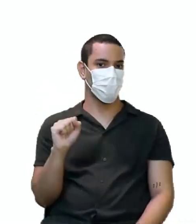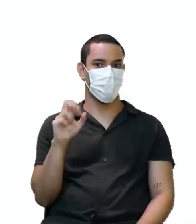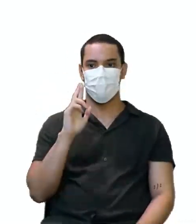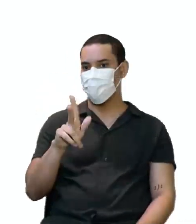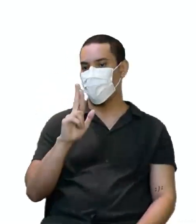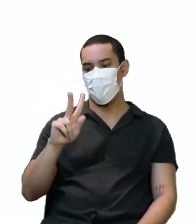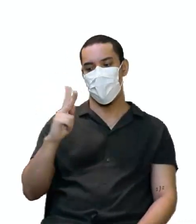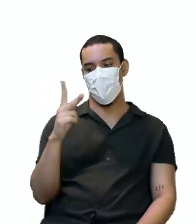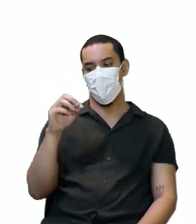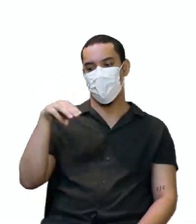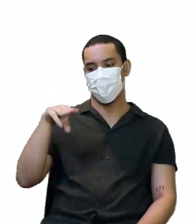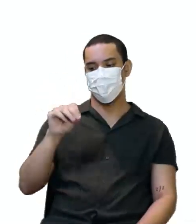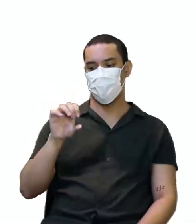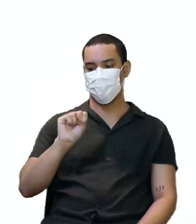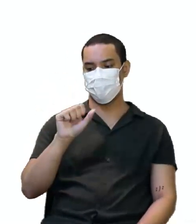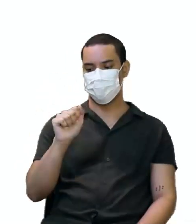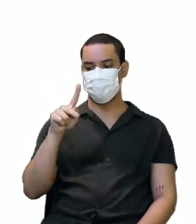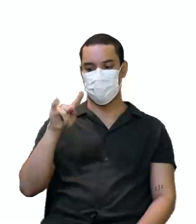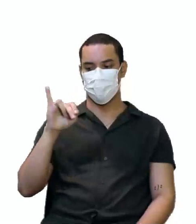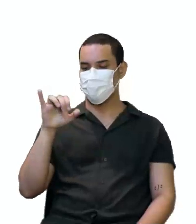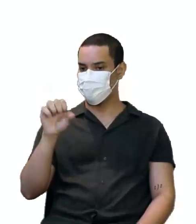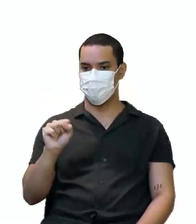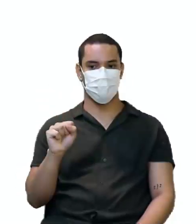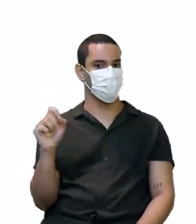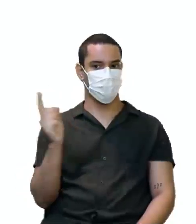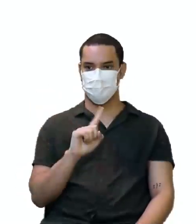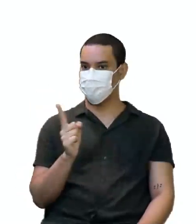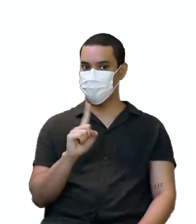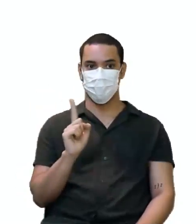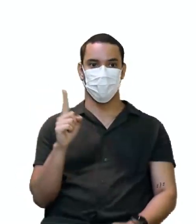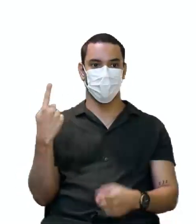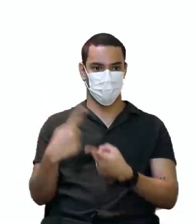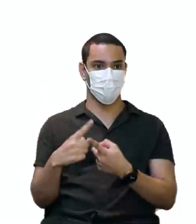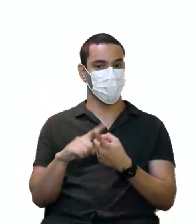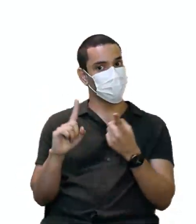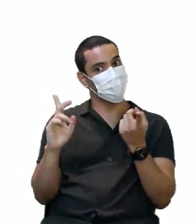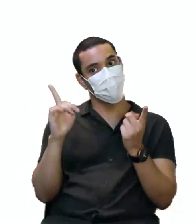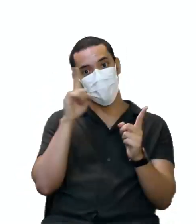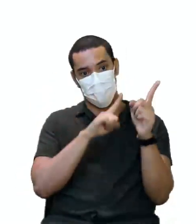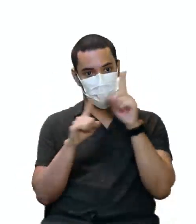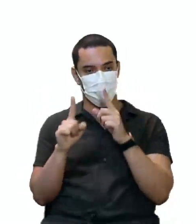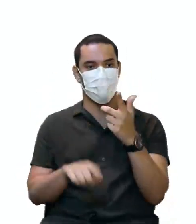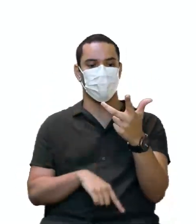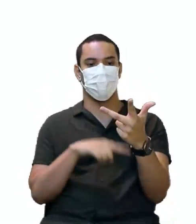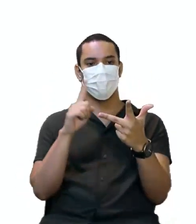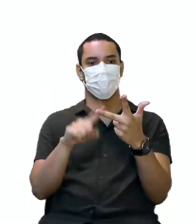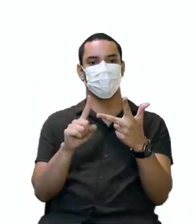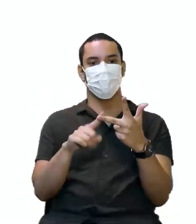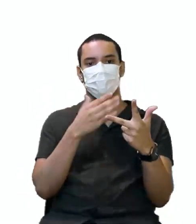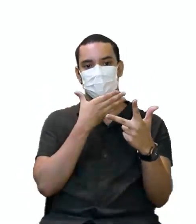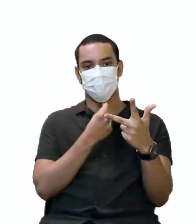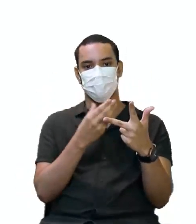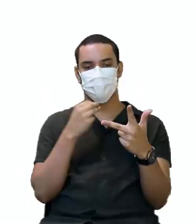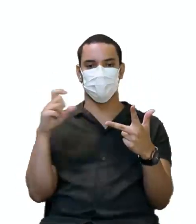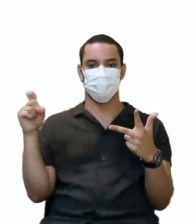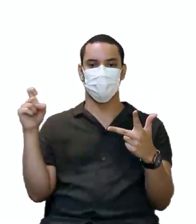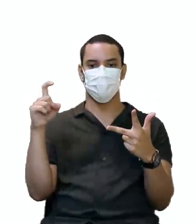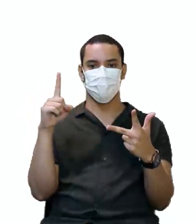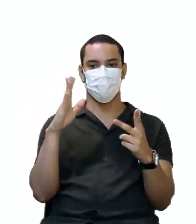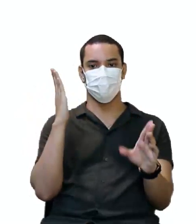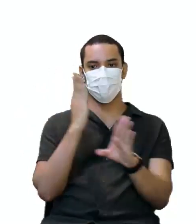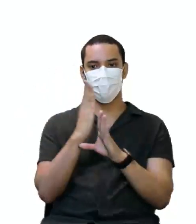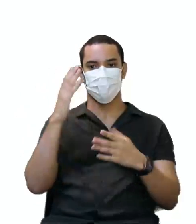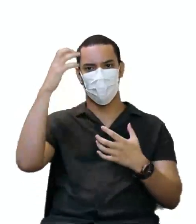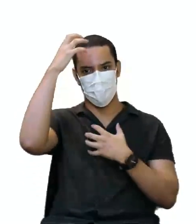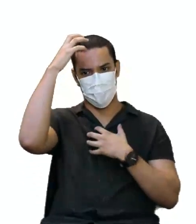ele seja o mais ligado aí à espécie Homo sapiens, porque ainda existem algumas lacunas. C. O homem evoluiu a partir